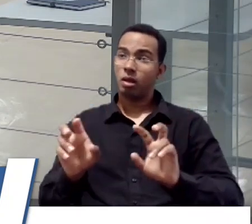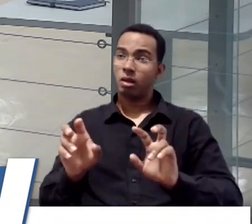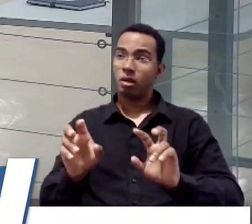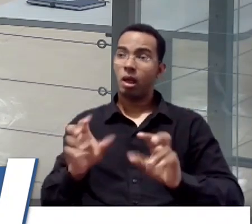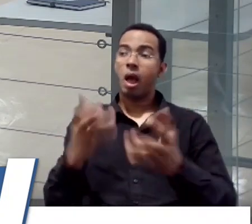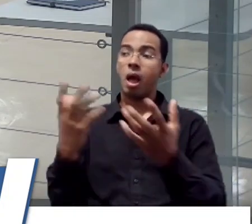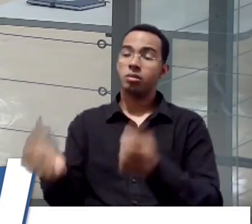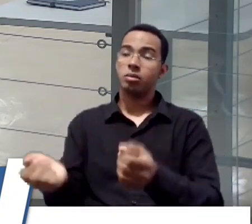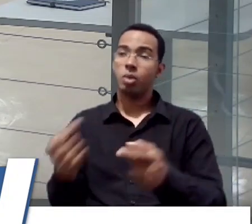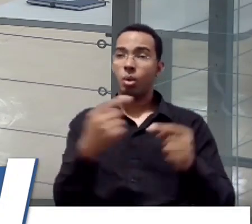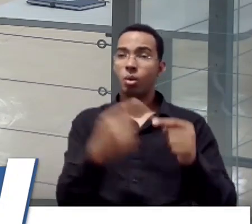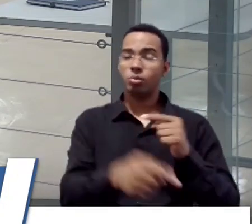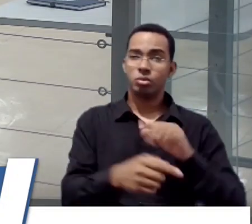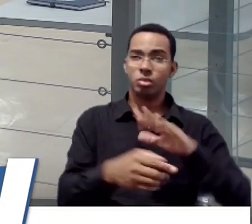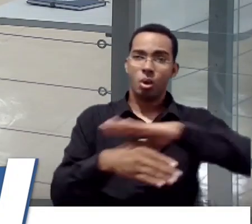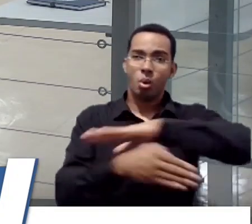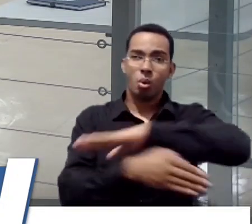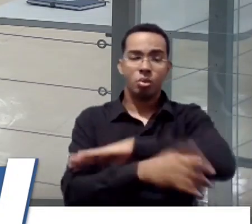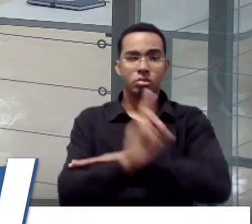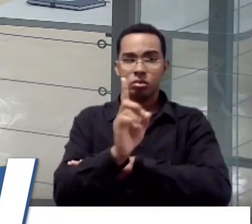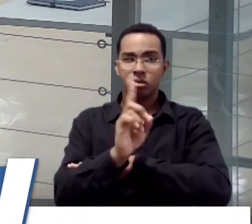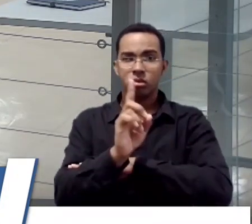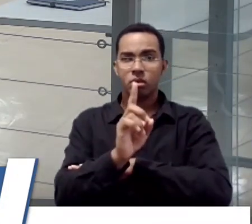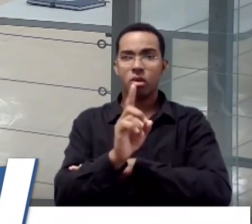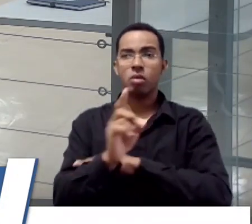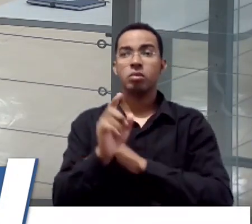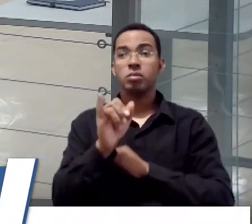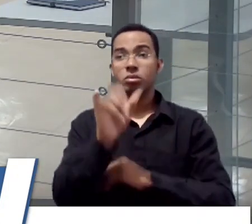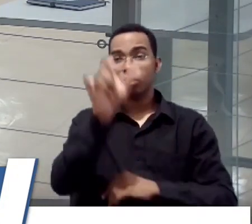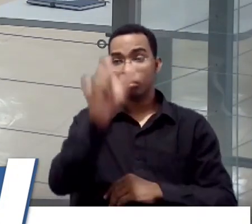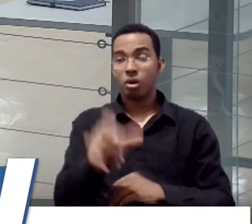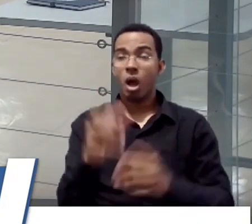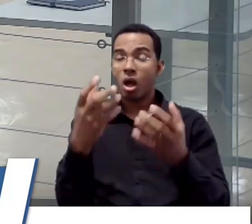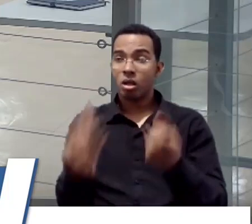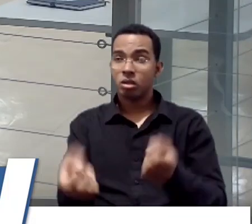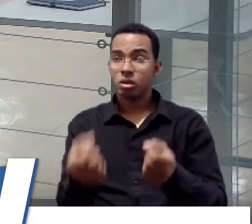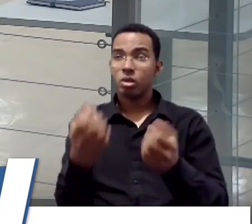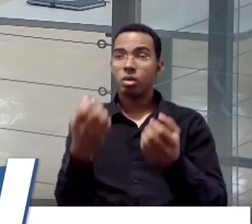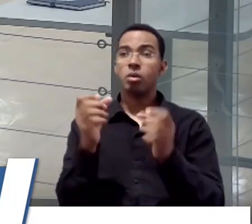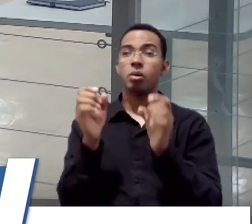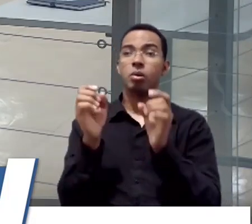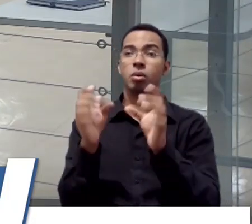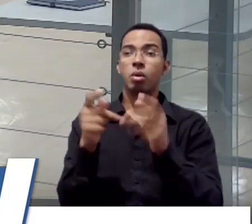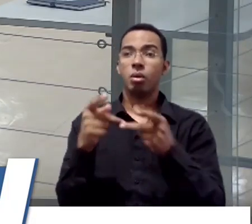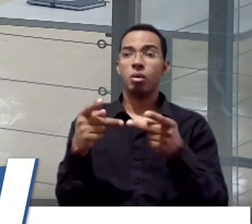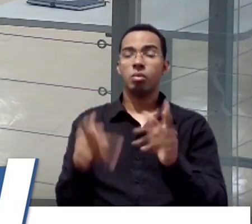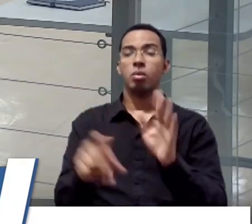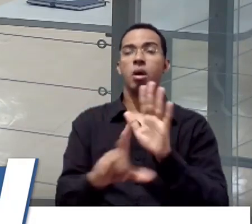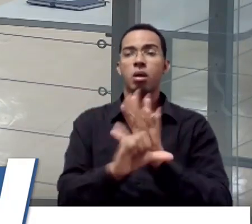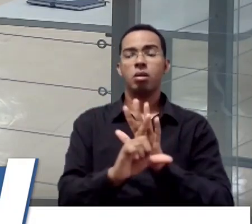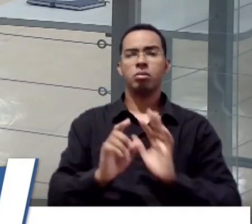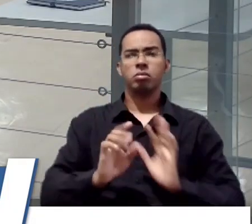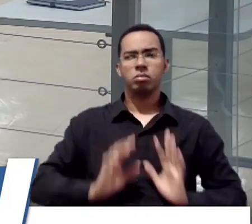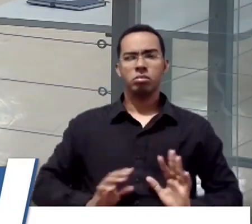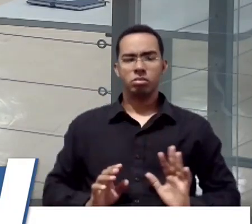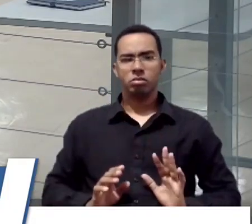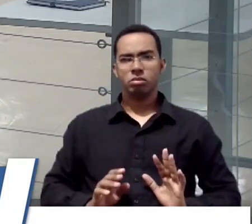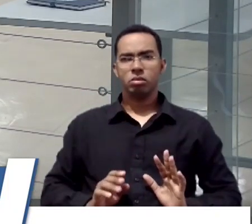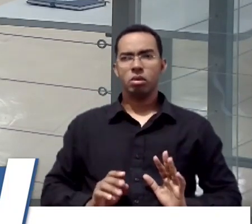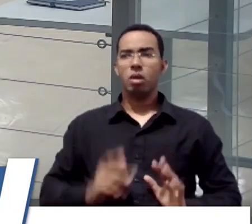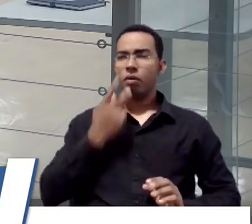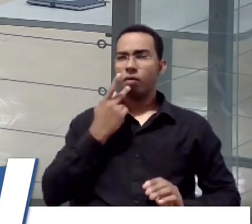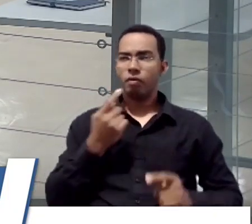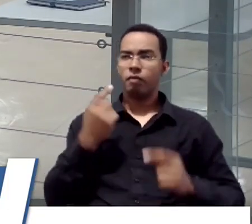ou contra o saneamento, é se o senhor é a favor ou contra o projeto de lei. Eu falei que